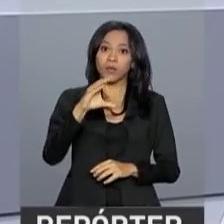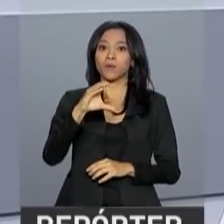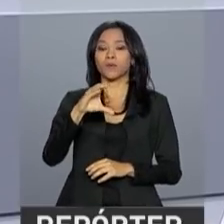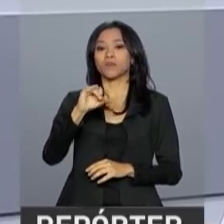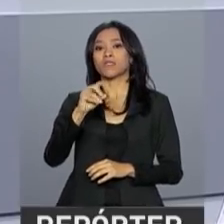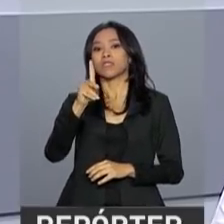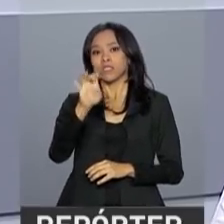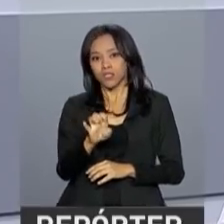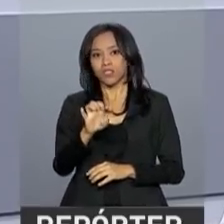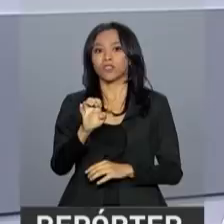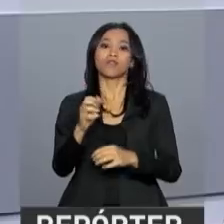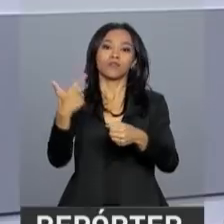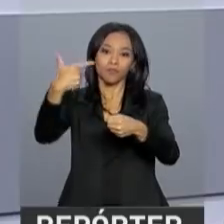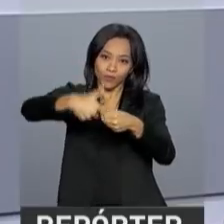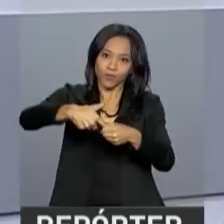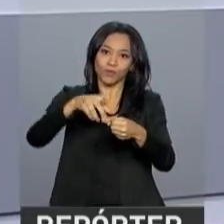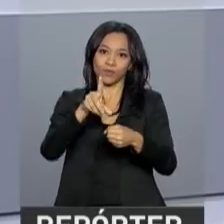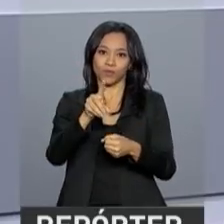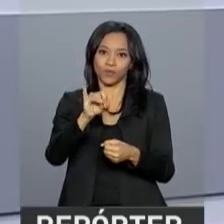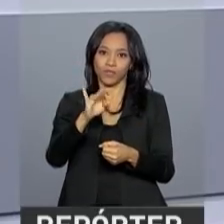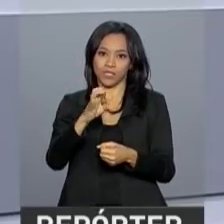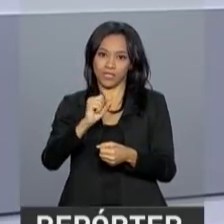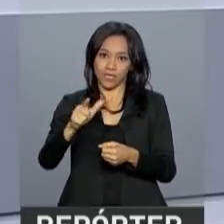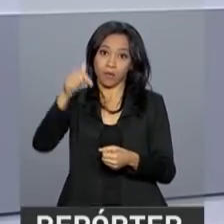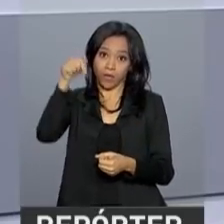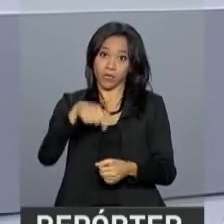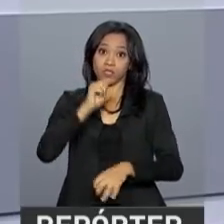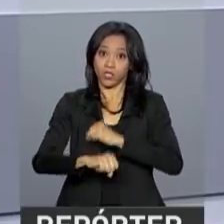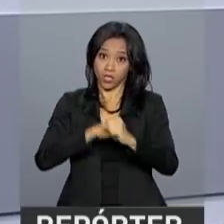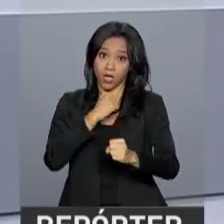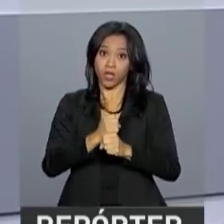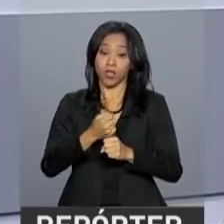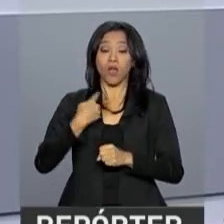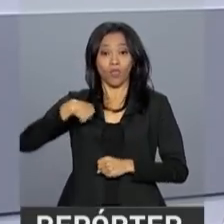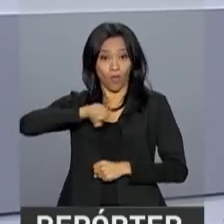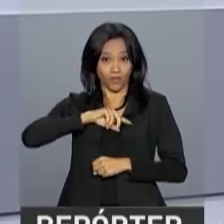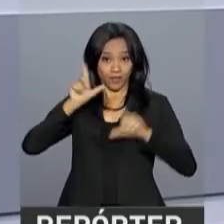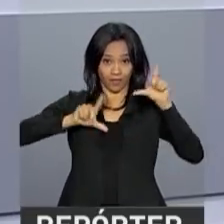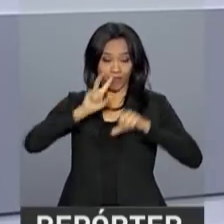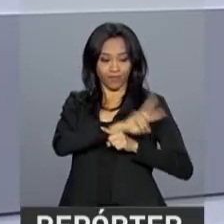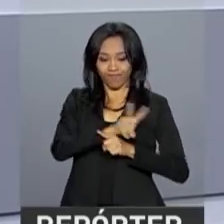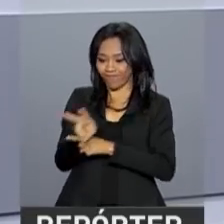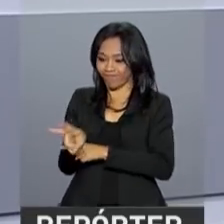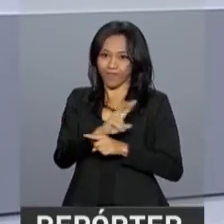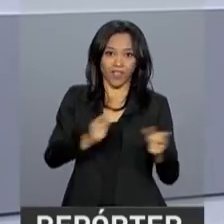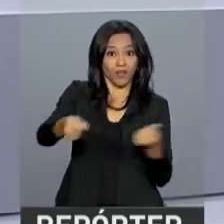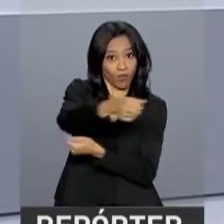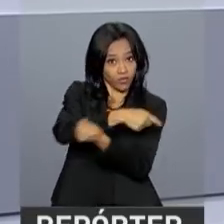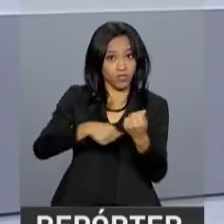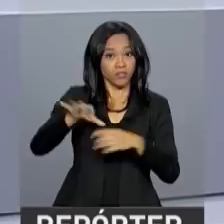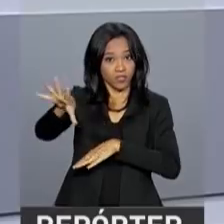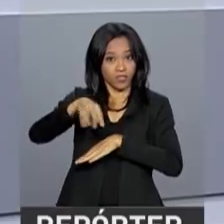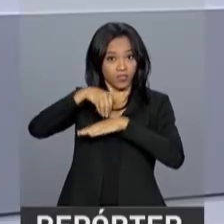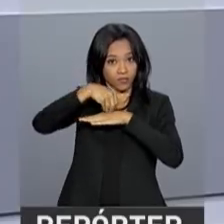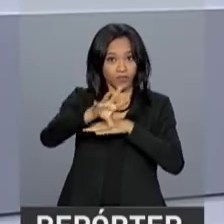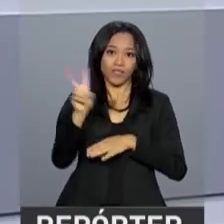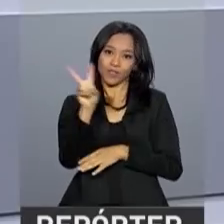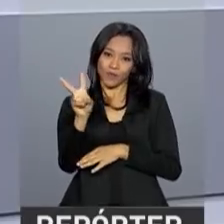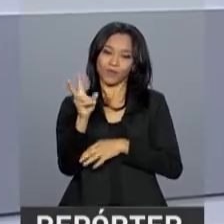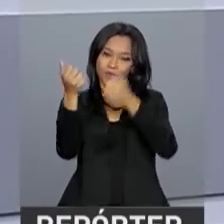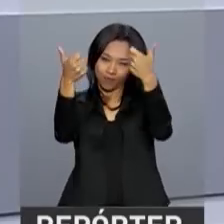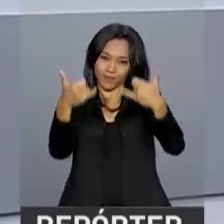este ano nossa equipe acompanhou todas as negociações ea gente mostra agora na reportagem de gabriela noronha e márcia